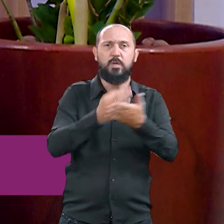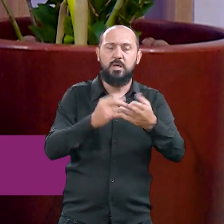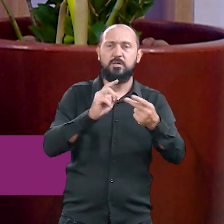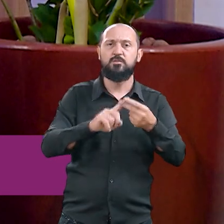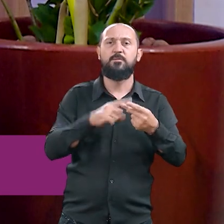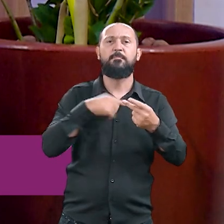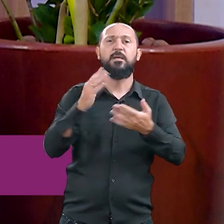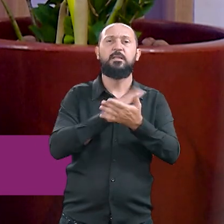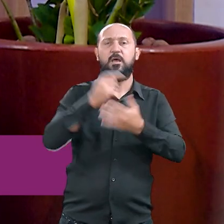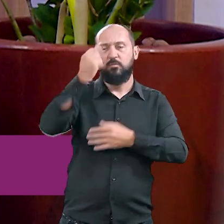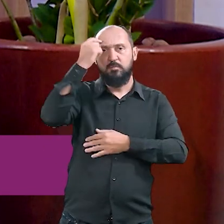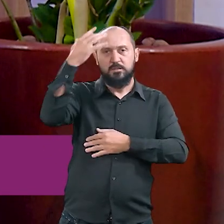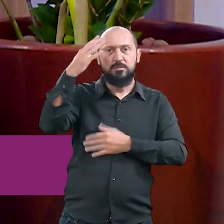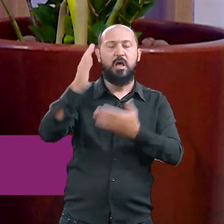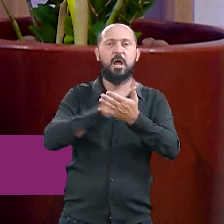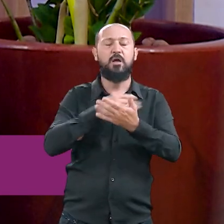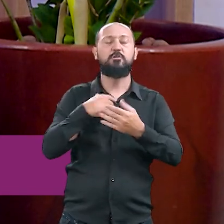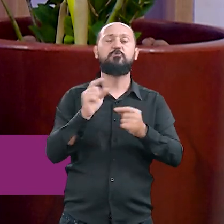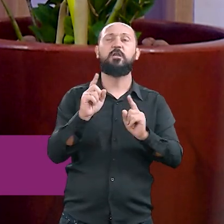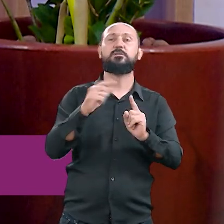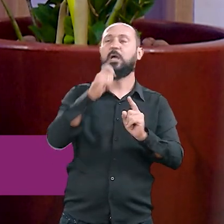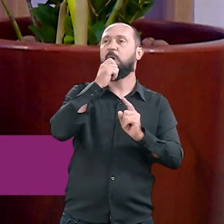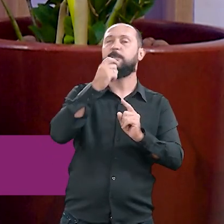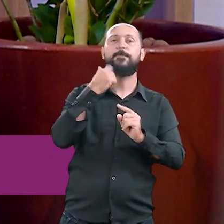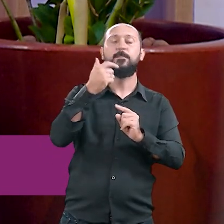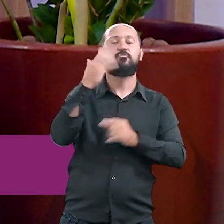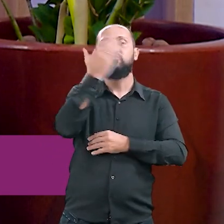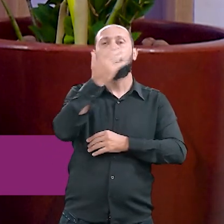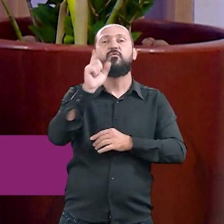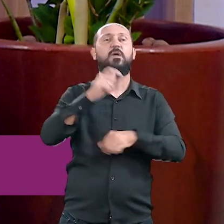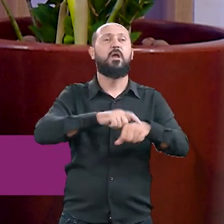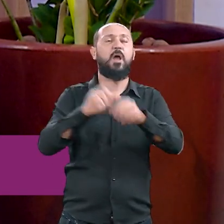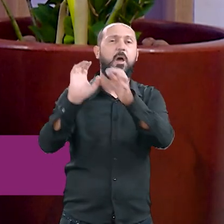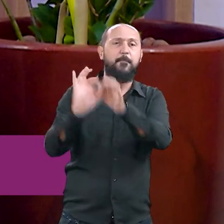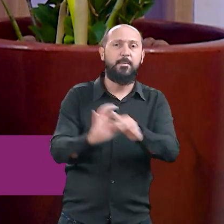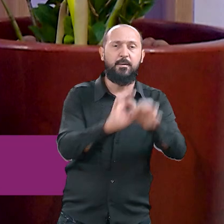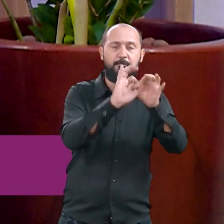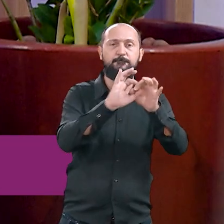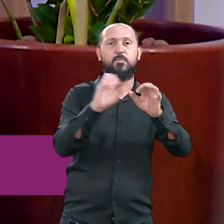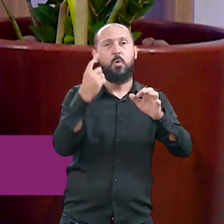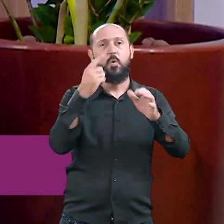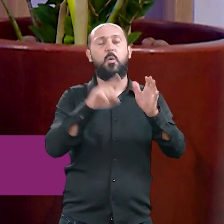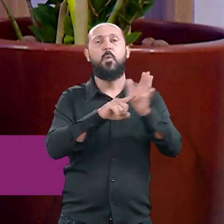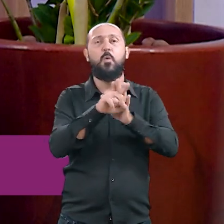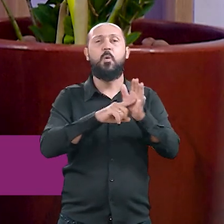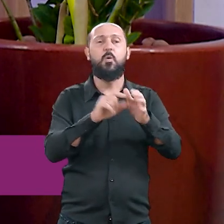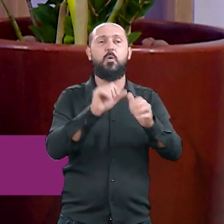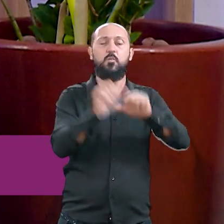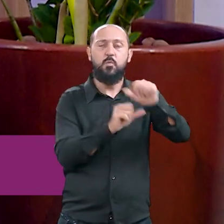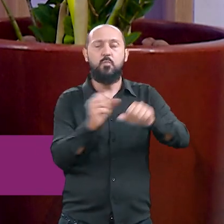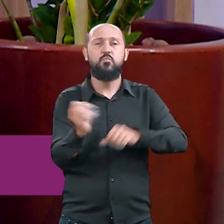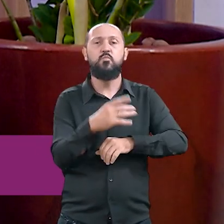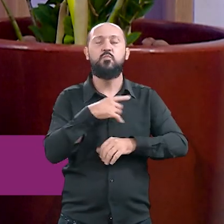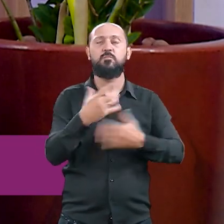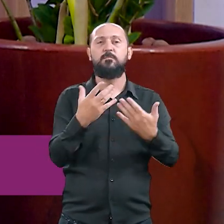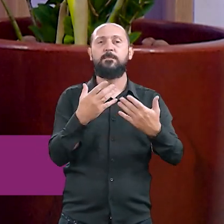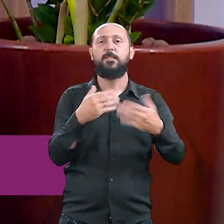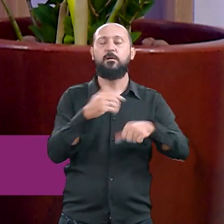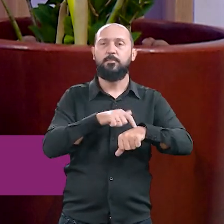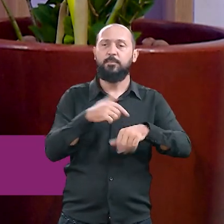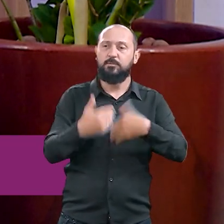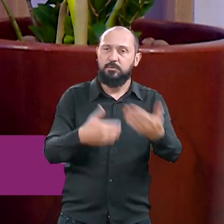de fora, da empresa aprender a usar inteligência artificial. Eu confesso que para você que enquanto profissional, tanto da administração como do jornalismo, eu já